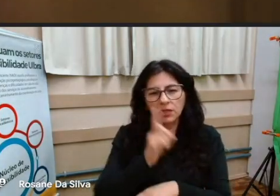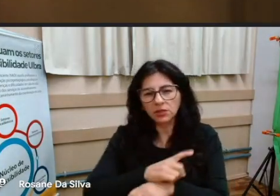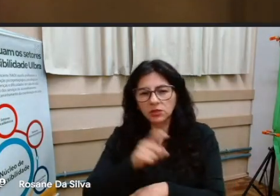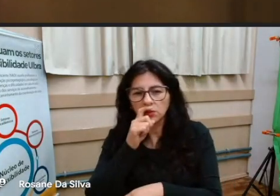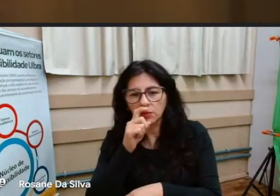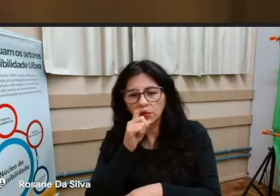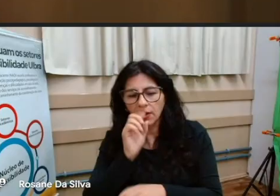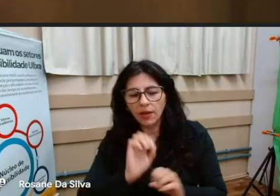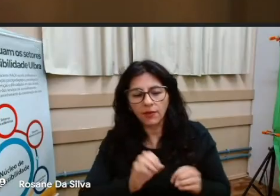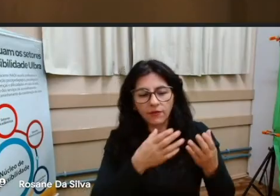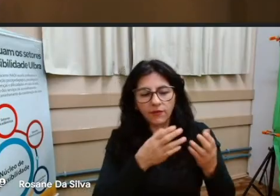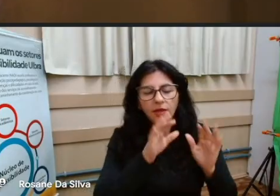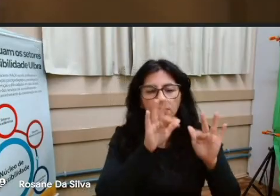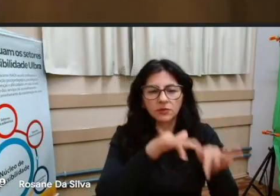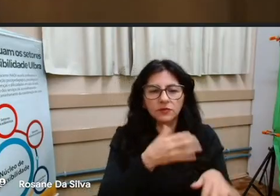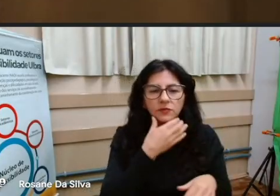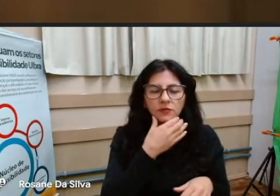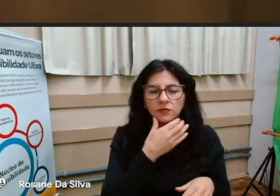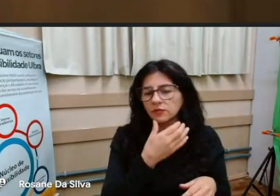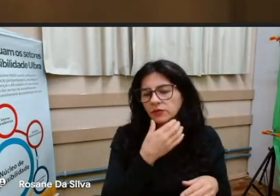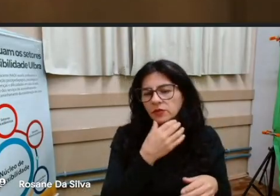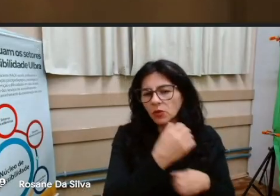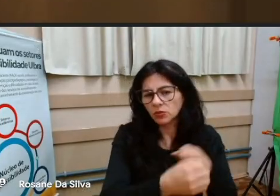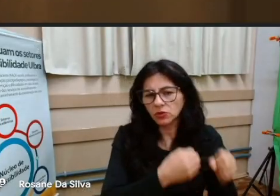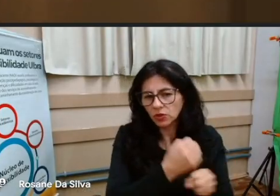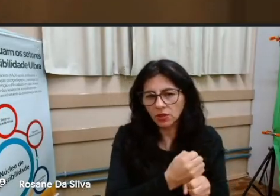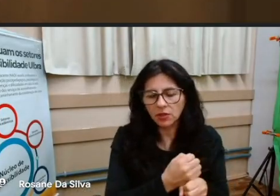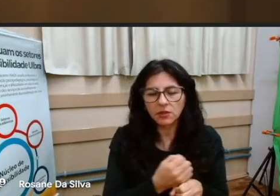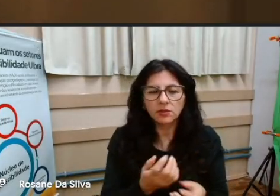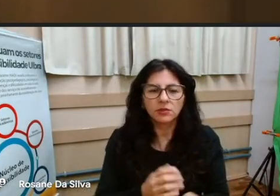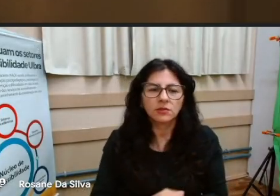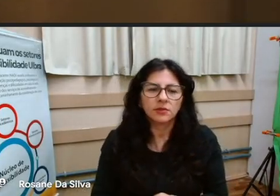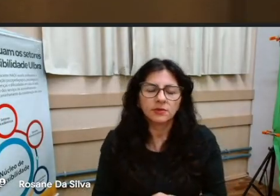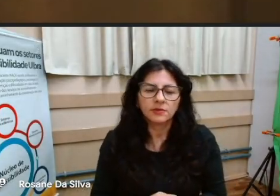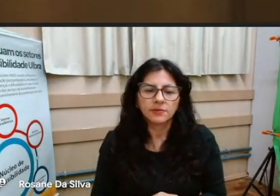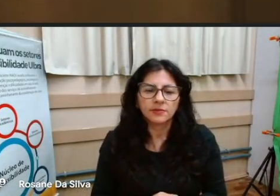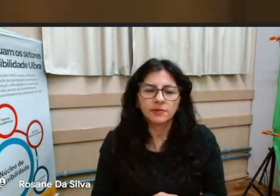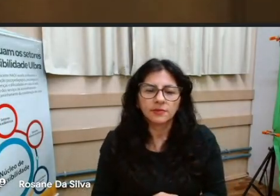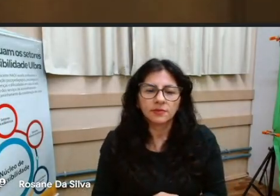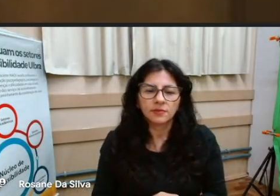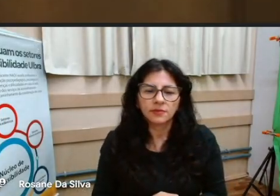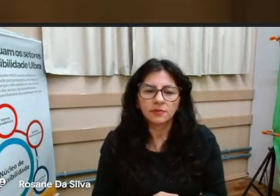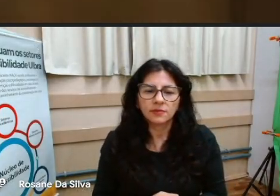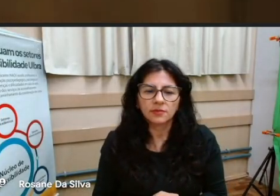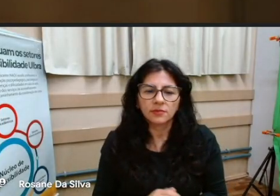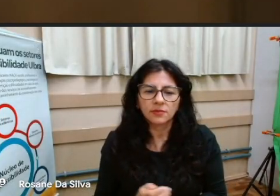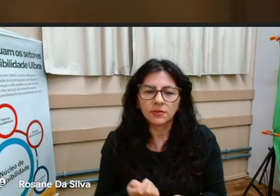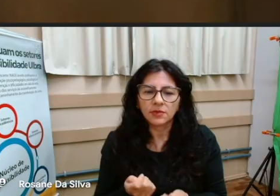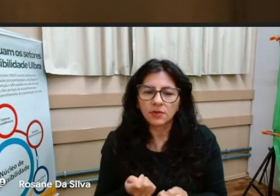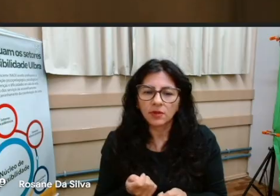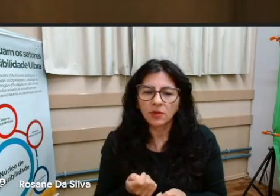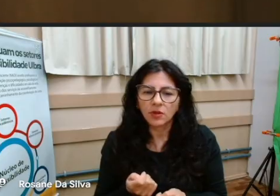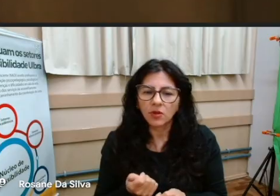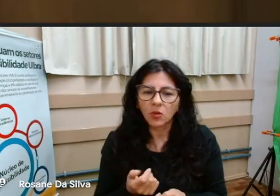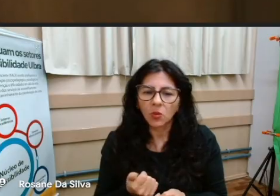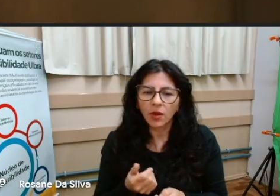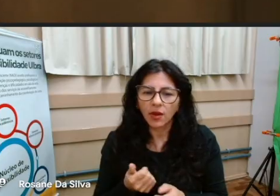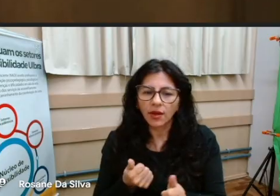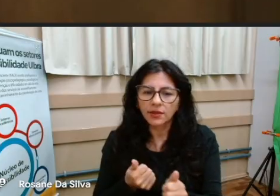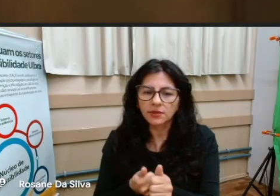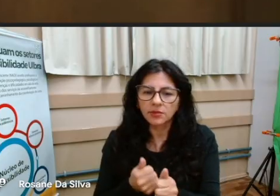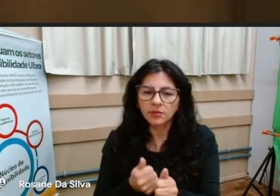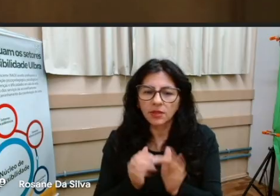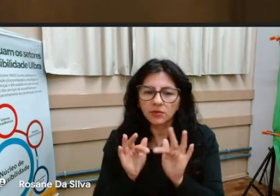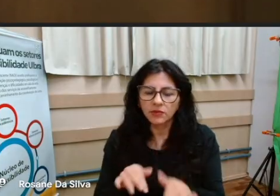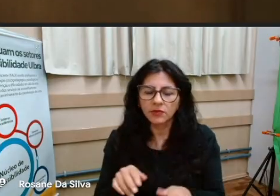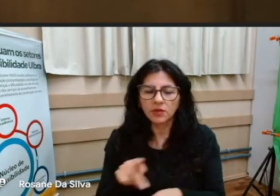Pais festivais de final de ano entre outros a gente também já tá acho que se aproximando do do